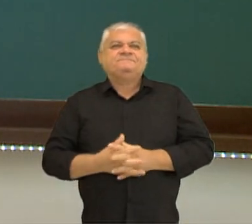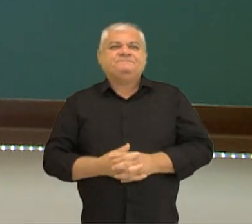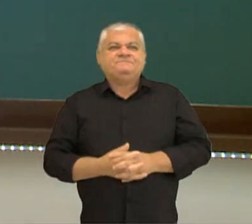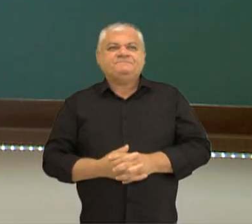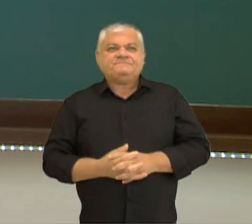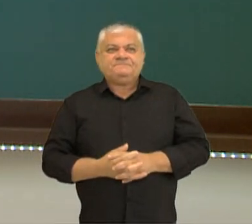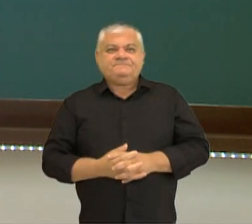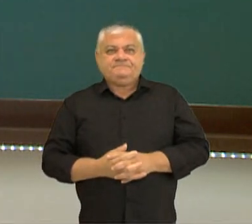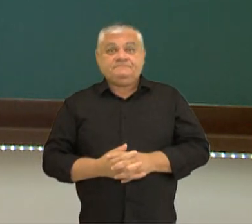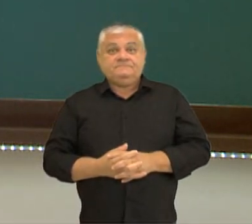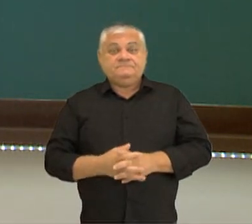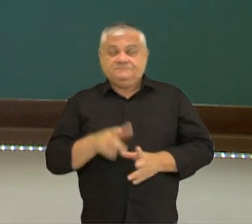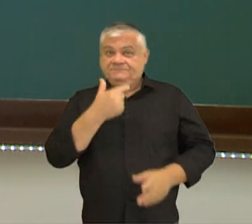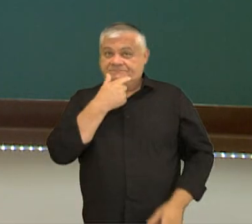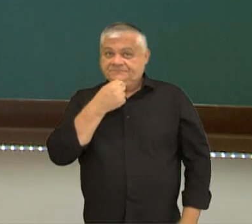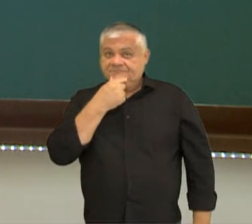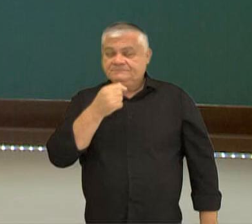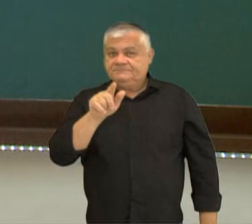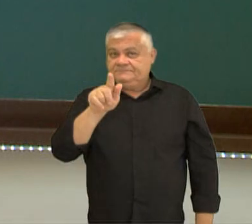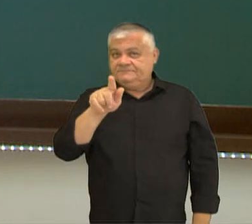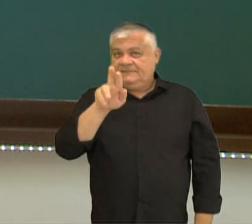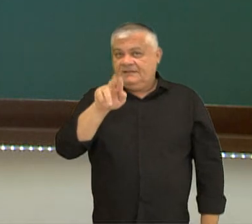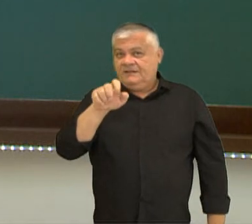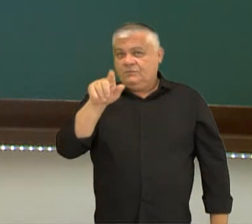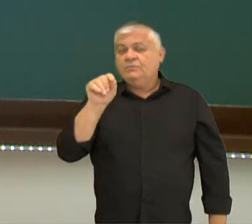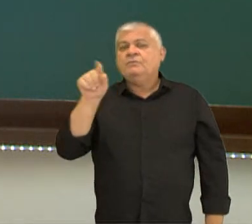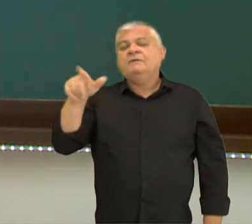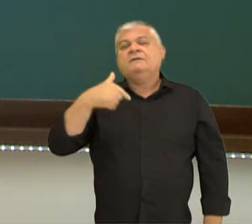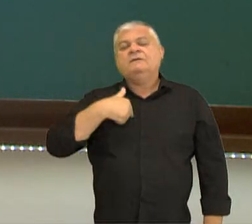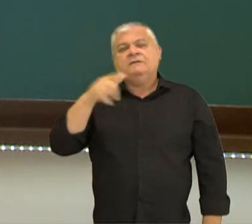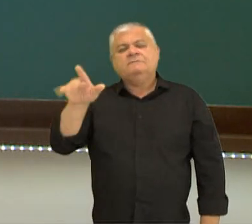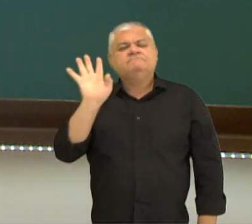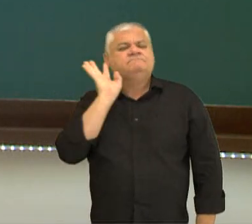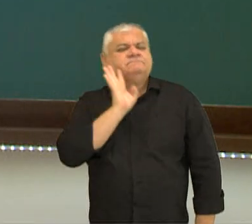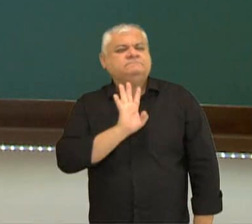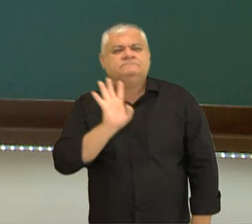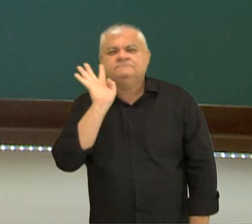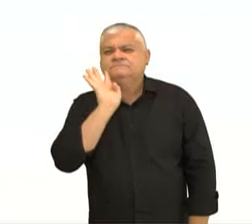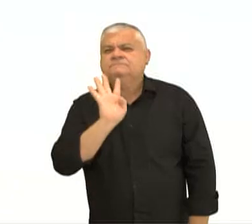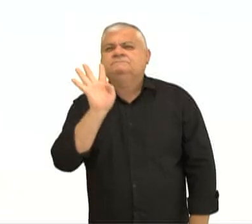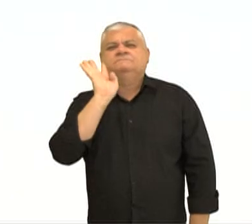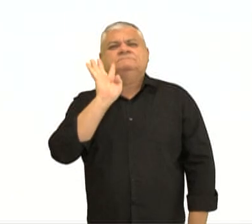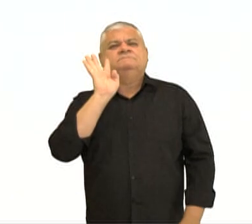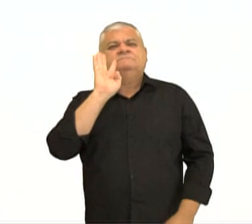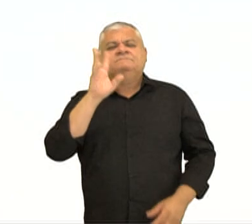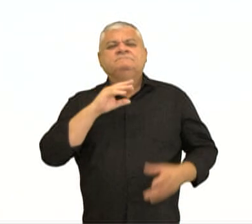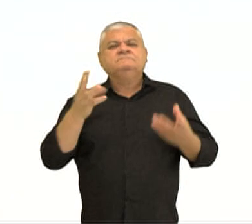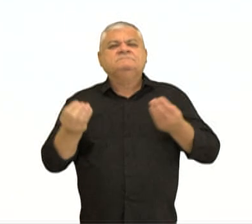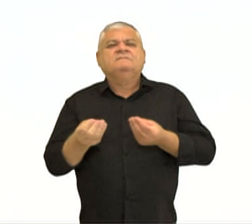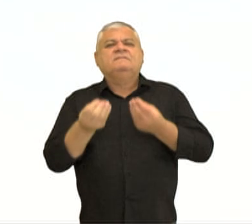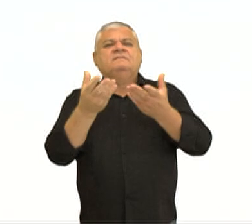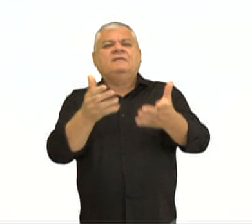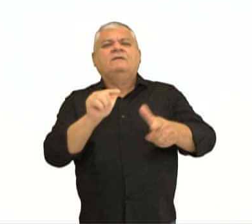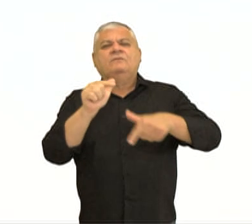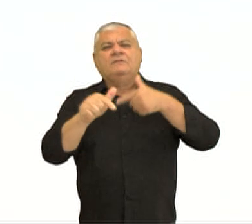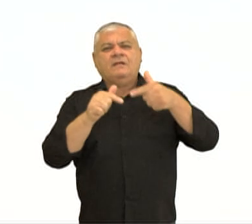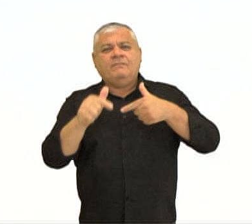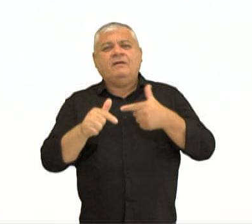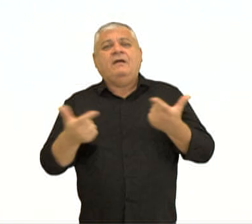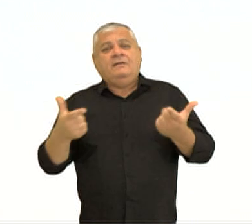Então, o Grego, ele é muito parceiro, assim, uma pessoa muito querida, cedeu as imagens das suas obras para a